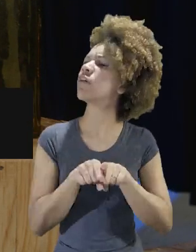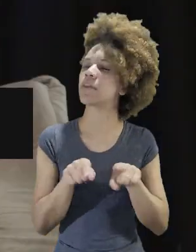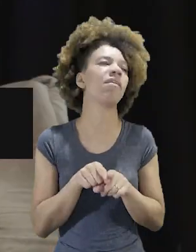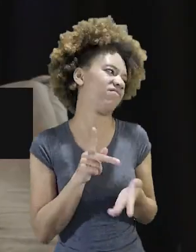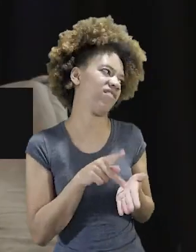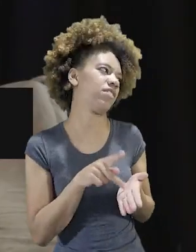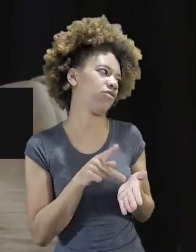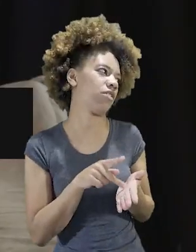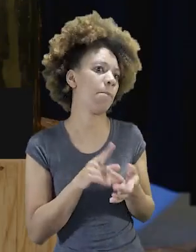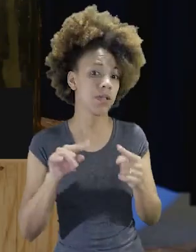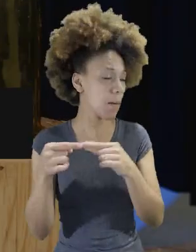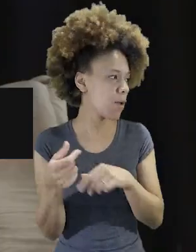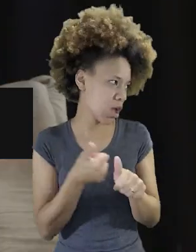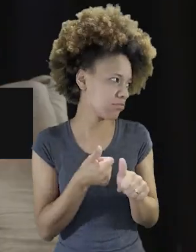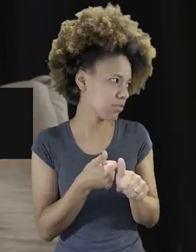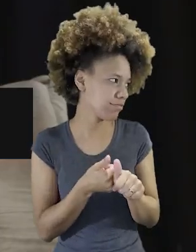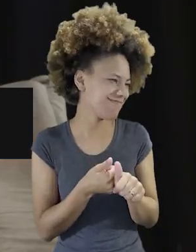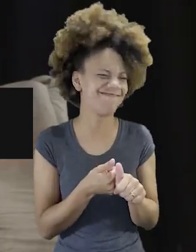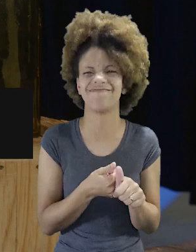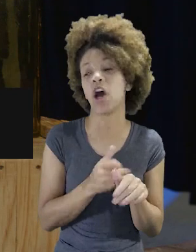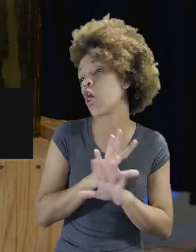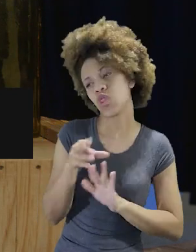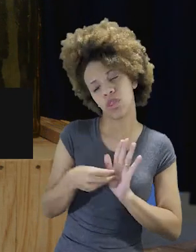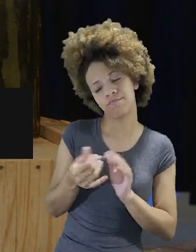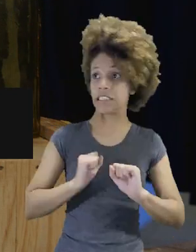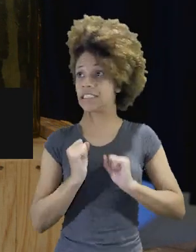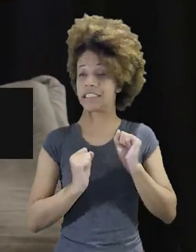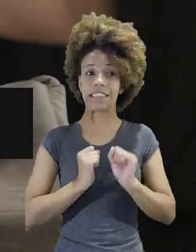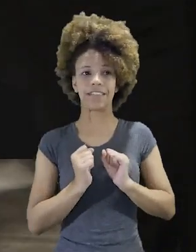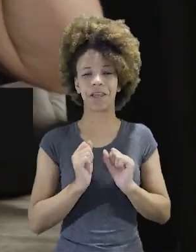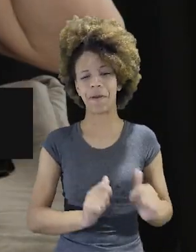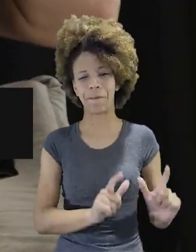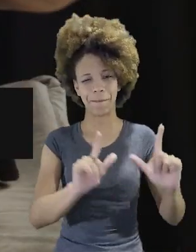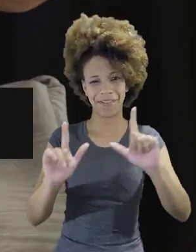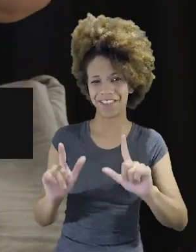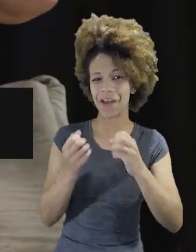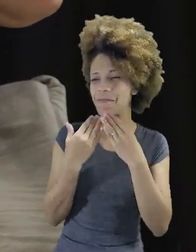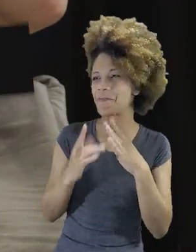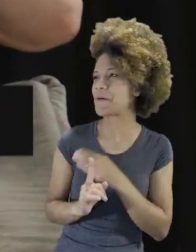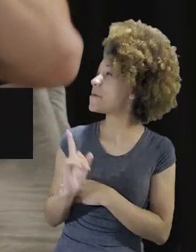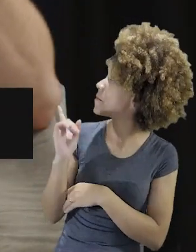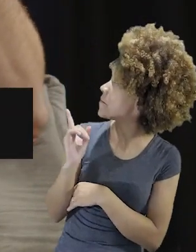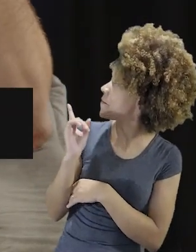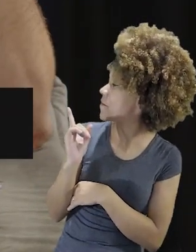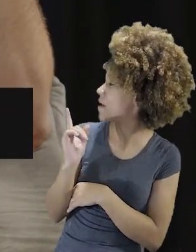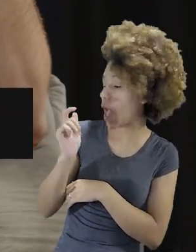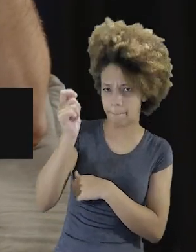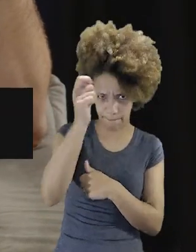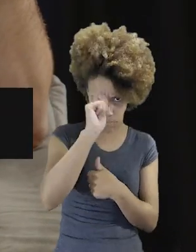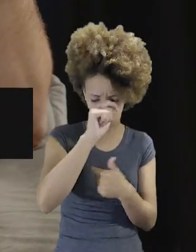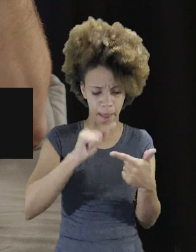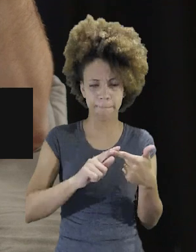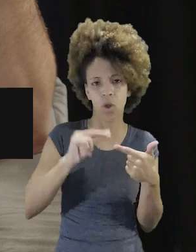ah é verdade não tinha pensado mas próximo mas enfim Boa boa bonezinho Ó tem tudo